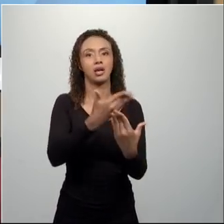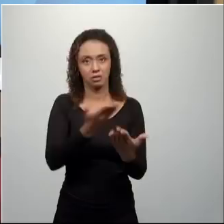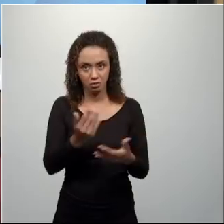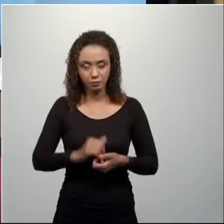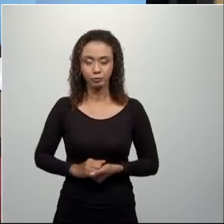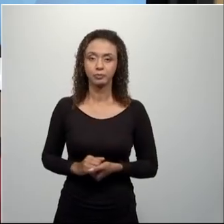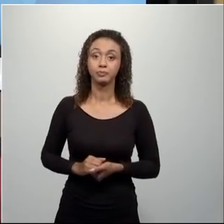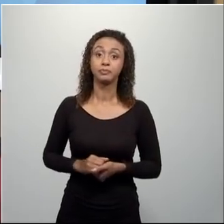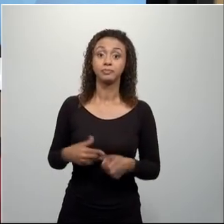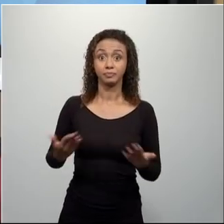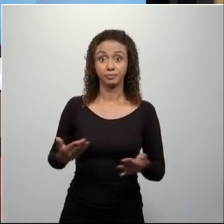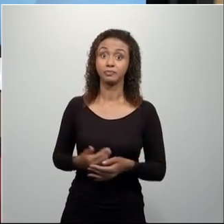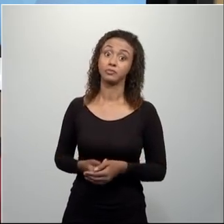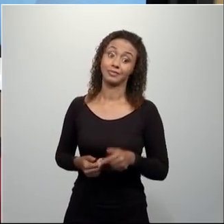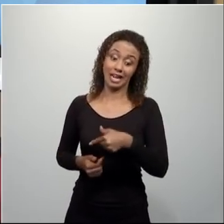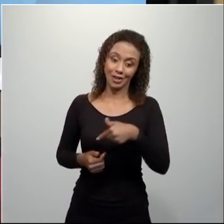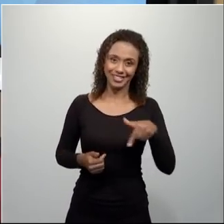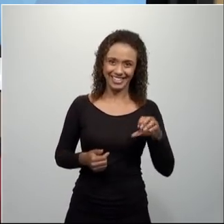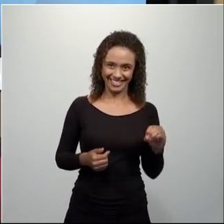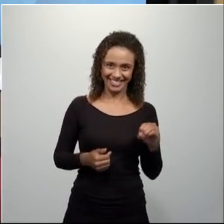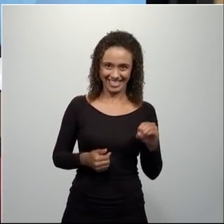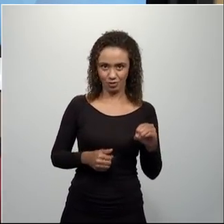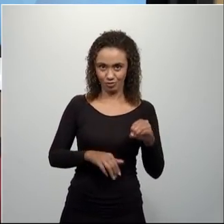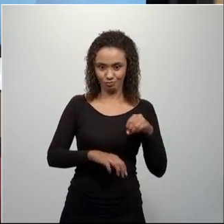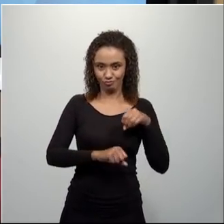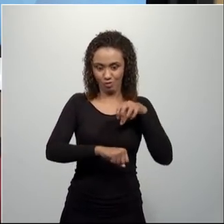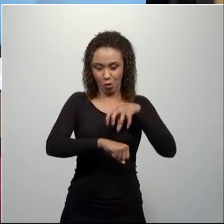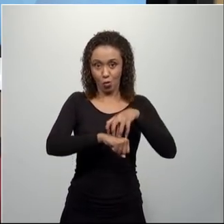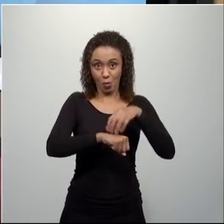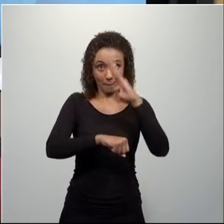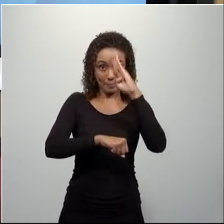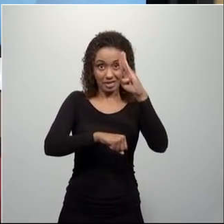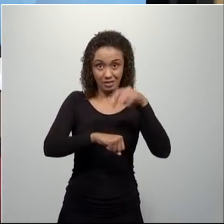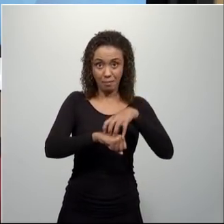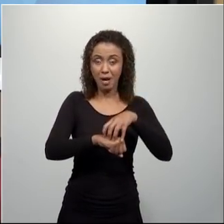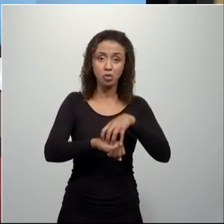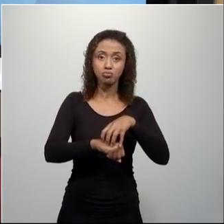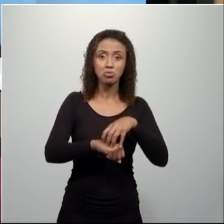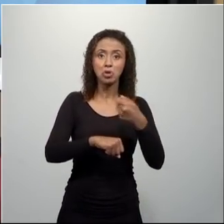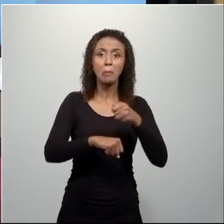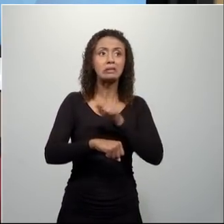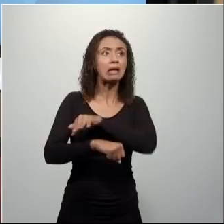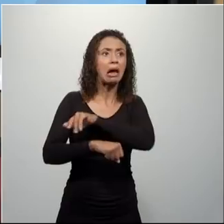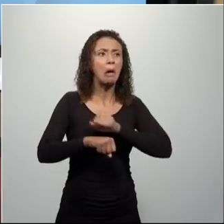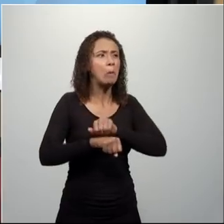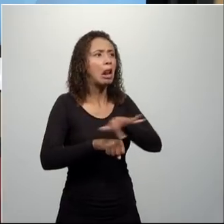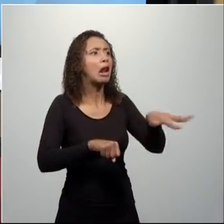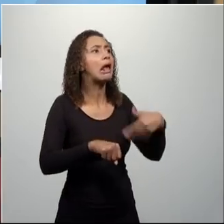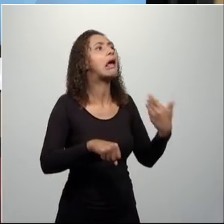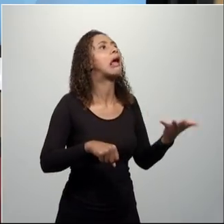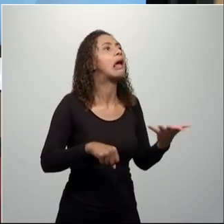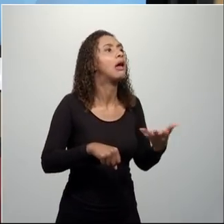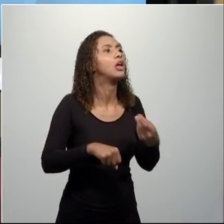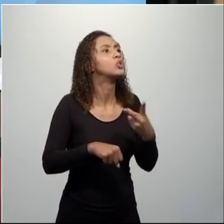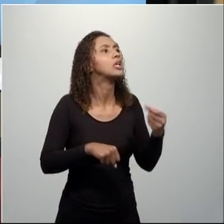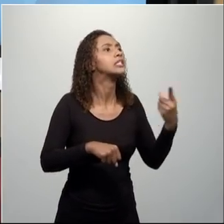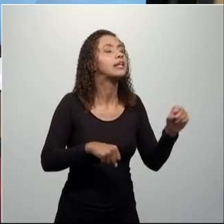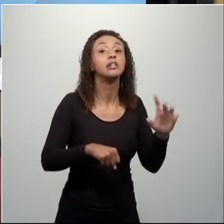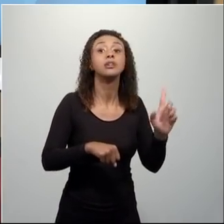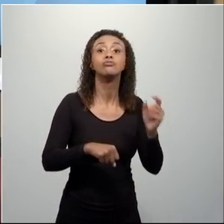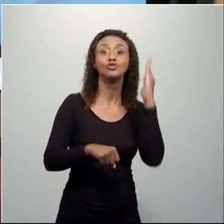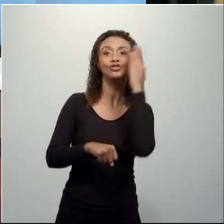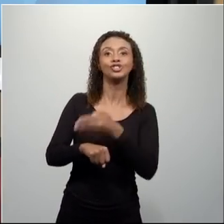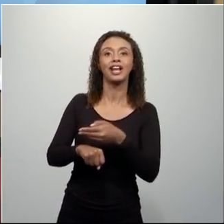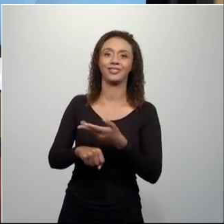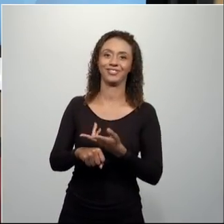então agora 700 a vez de perguntar para qualquer pessoa na rede pode perguntar pro 200 mesmo olha quem é o nó que tem esse arquivo aí